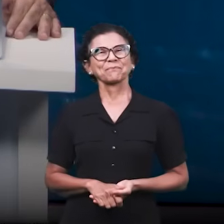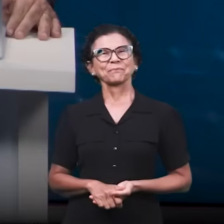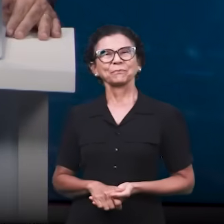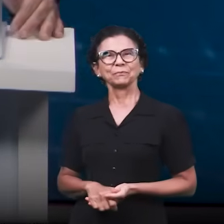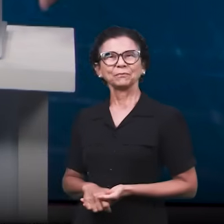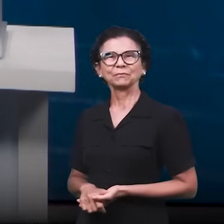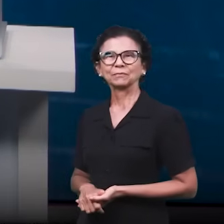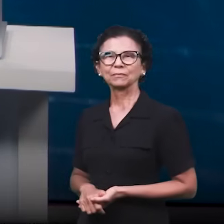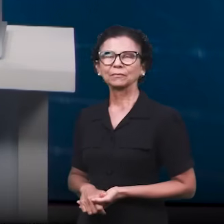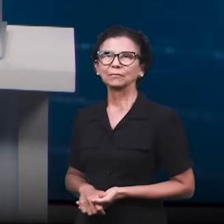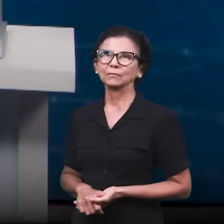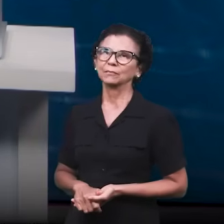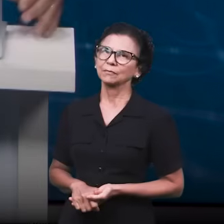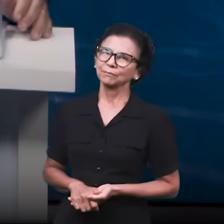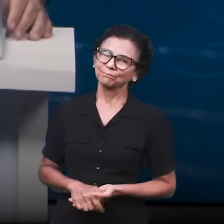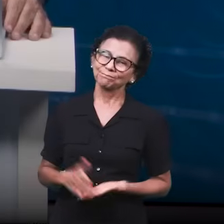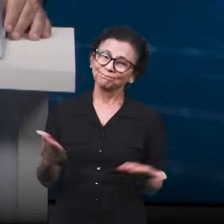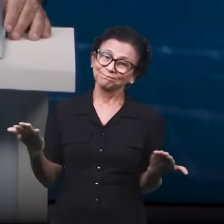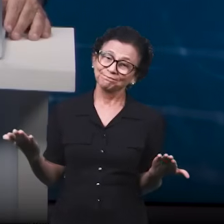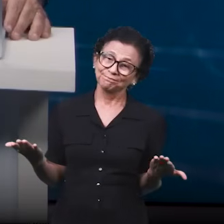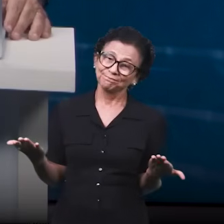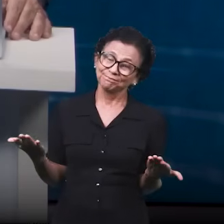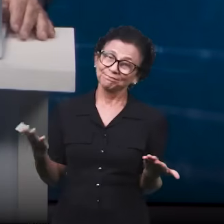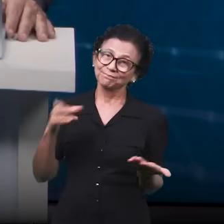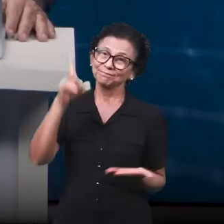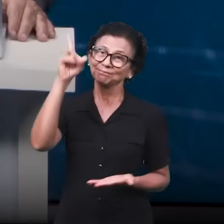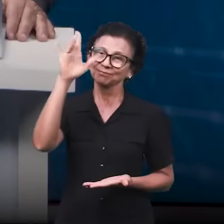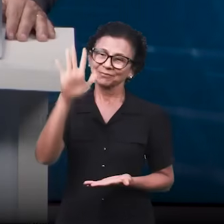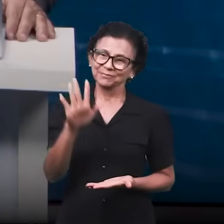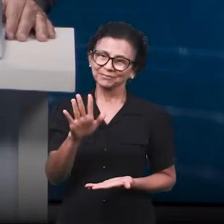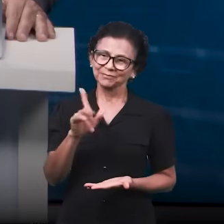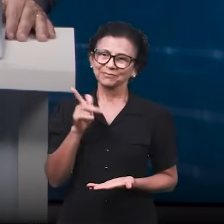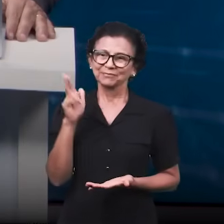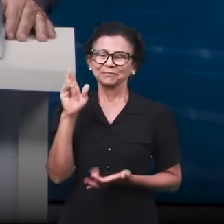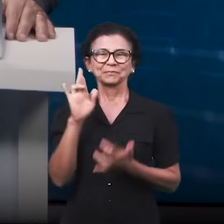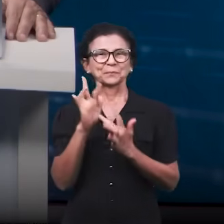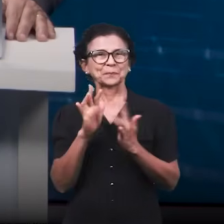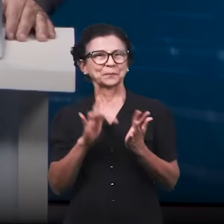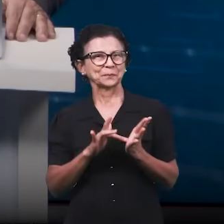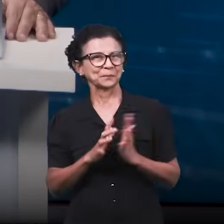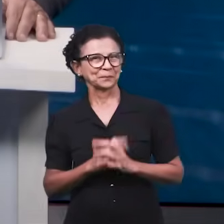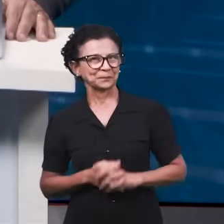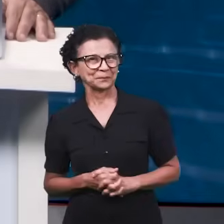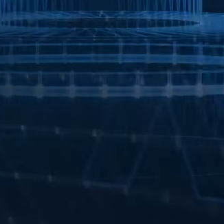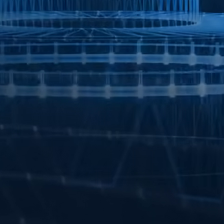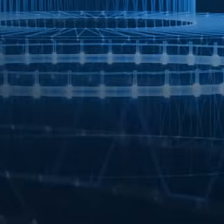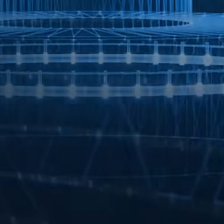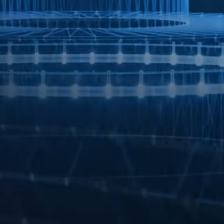manainews@radiomanaim.com.br. Vamos ficando por aqui. Que Deus abençoe e a paz do Senhor Jesus.